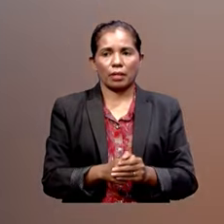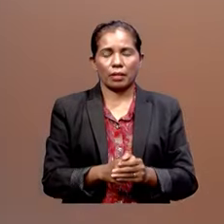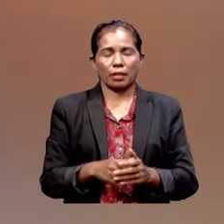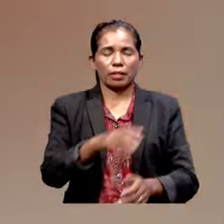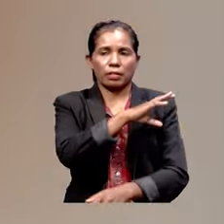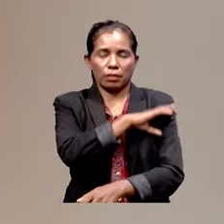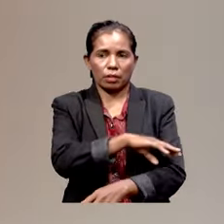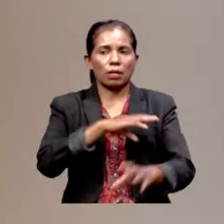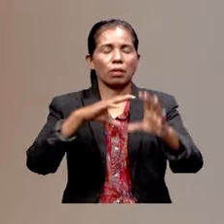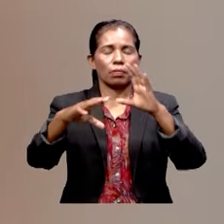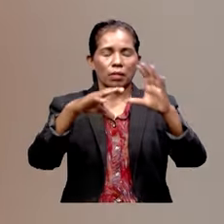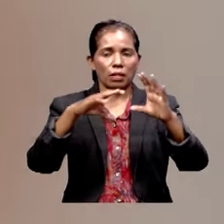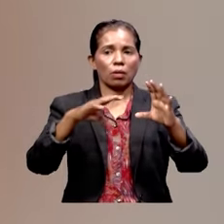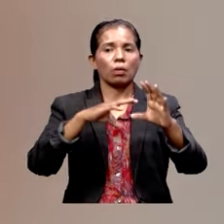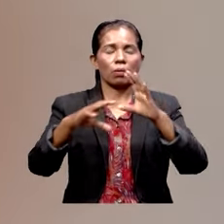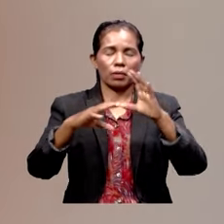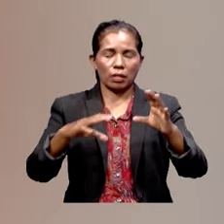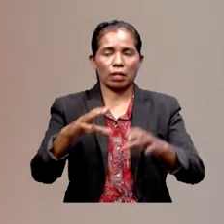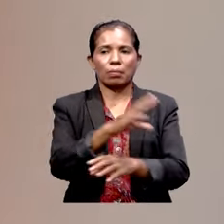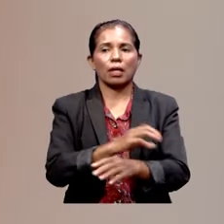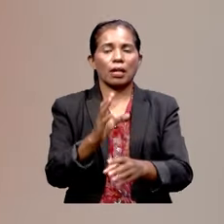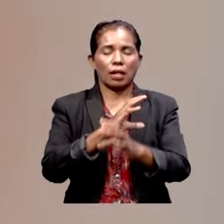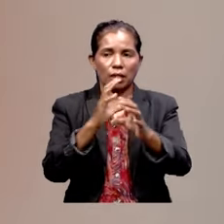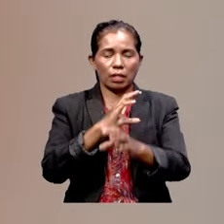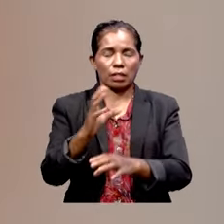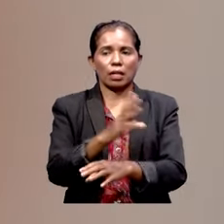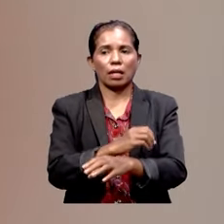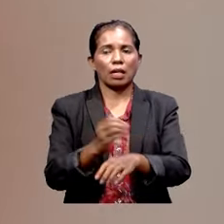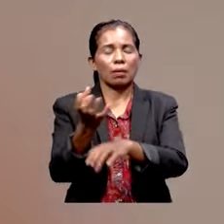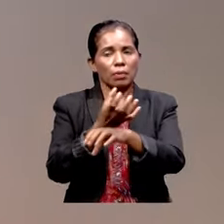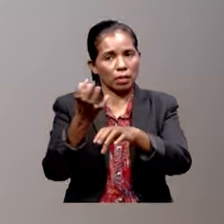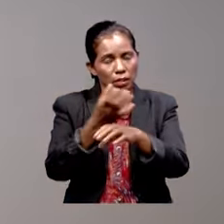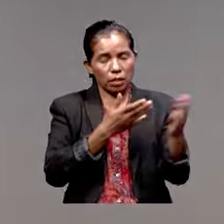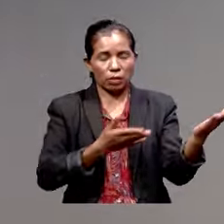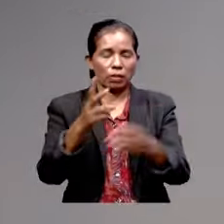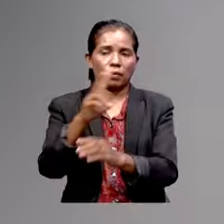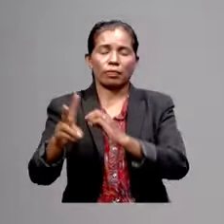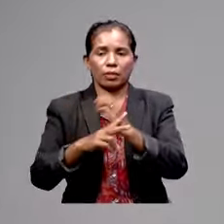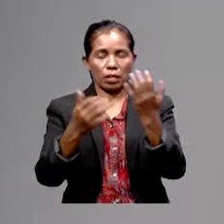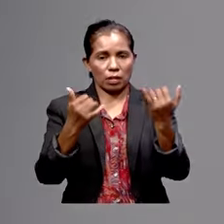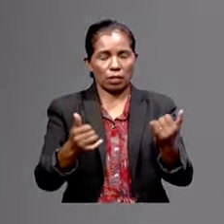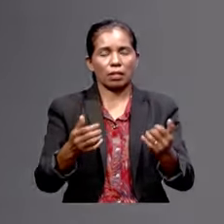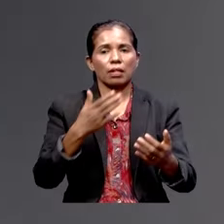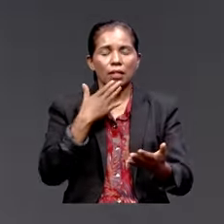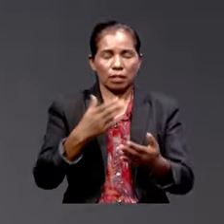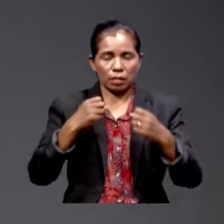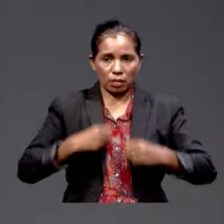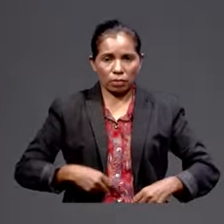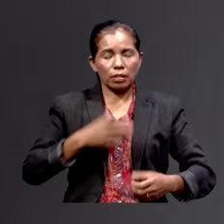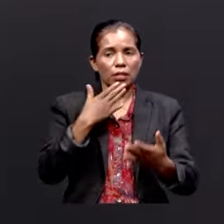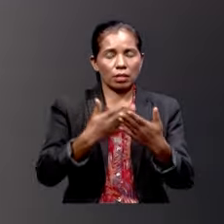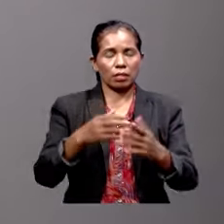segurança comunica que era sua ambulância, onde ele vítima para o tratamento e Hospital Nacional, no Nadal, né, vítima recupera, né, comando